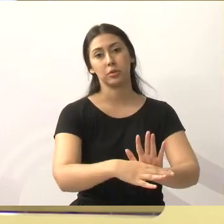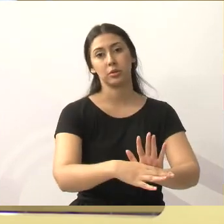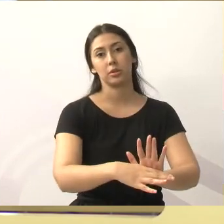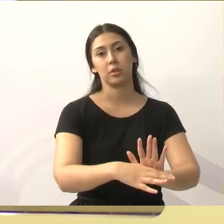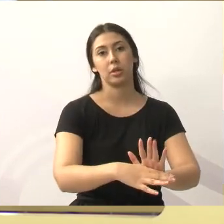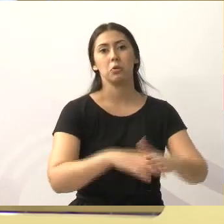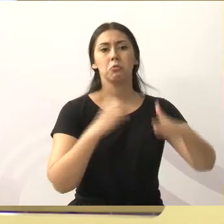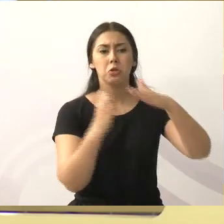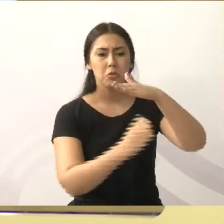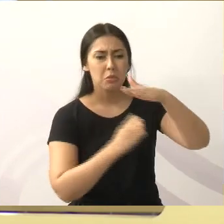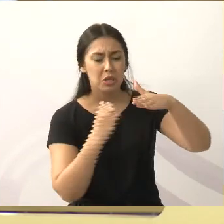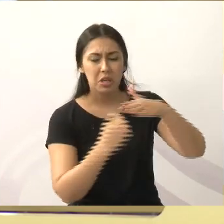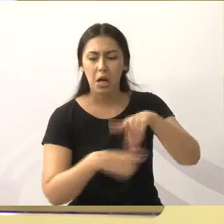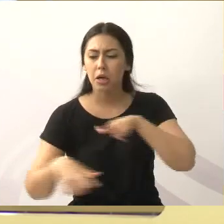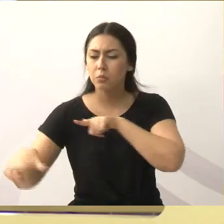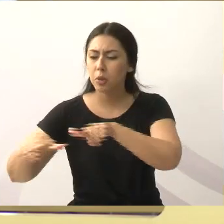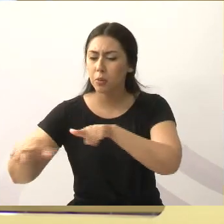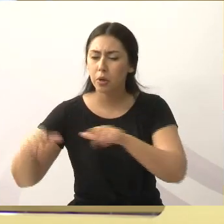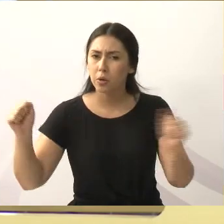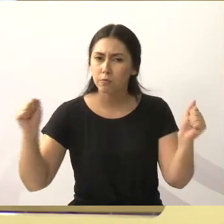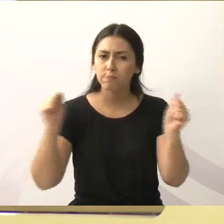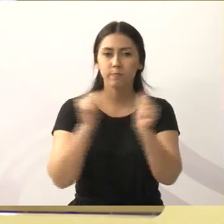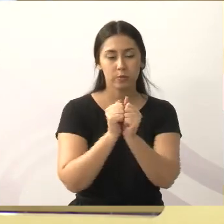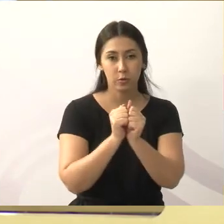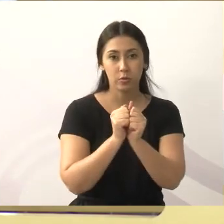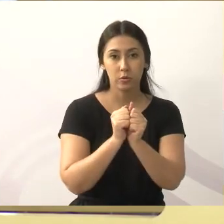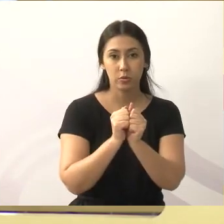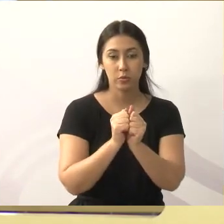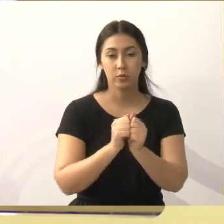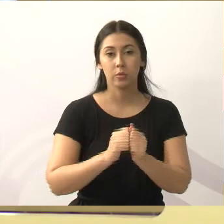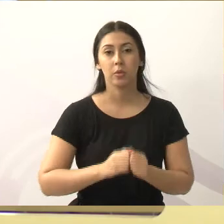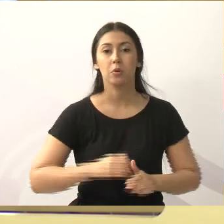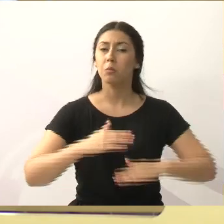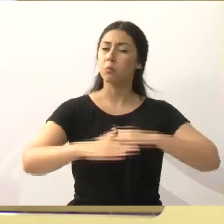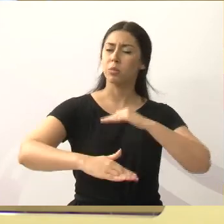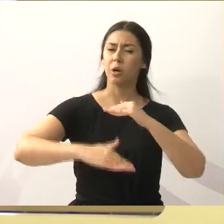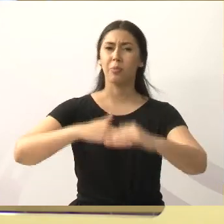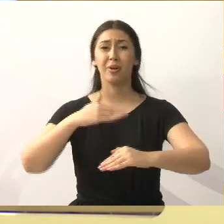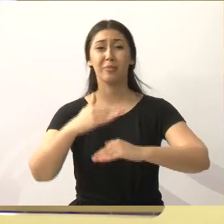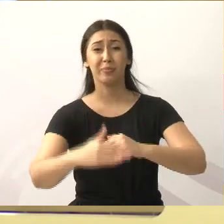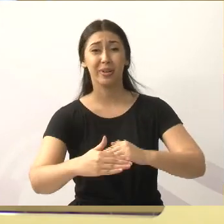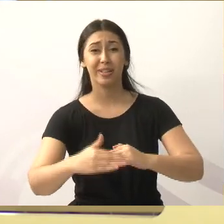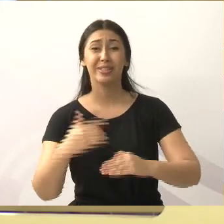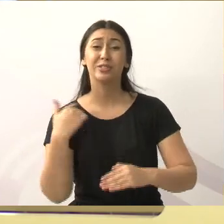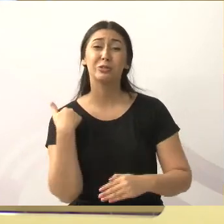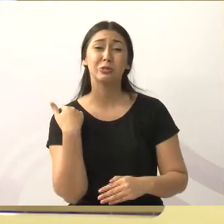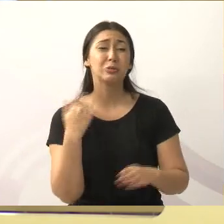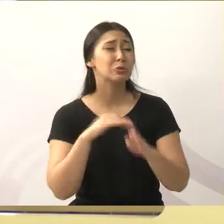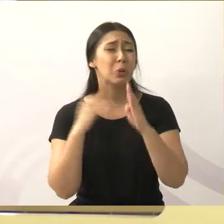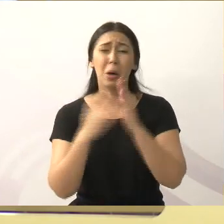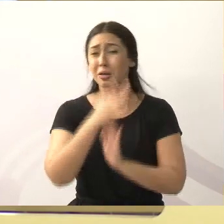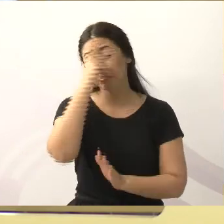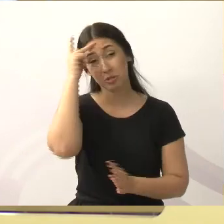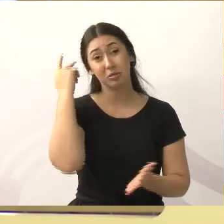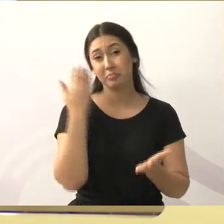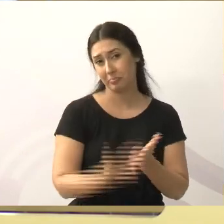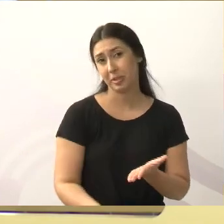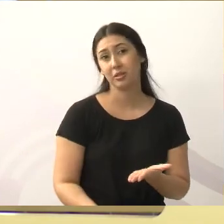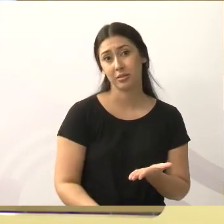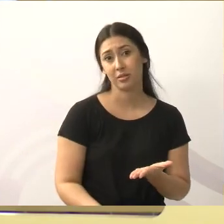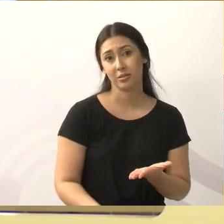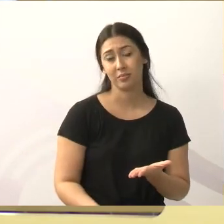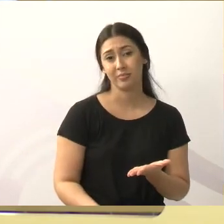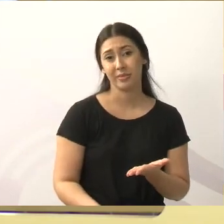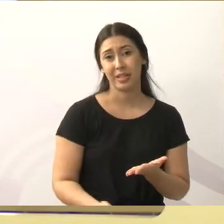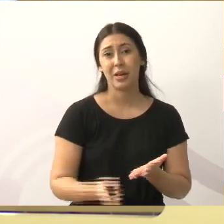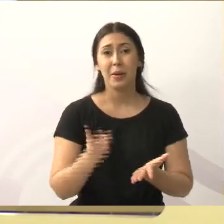dos empresários, dos trabalhadores. Eu acho que nesse processo todos vão se perder. Até os sindicatos que estão aí